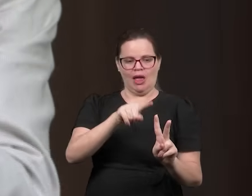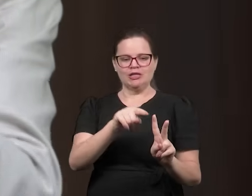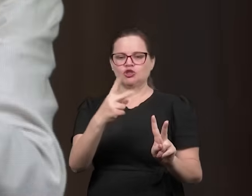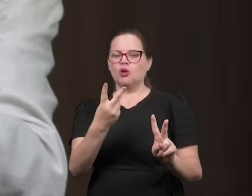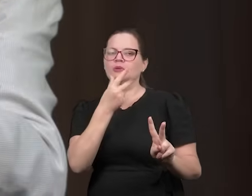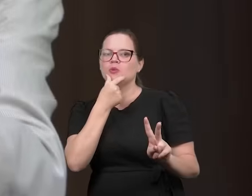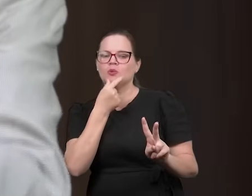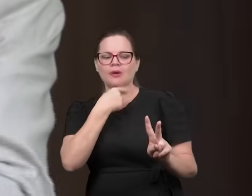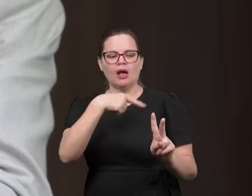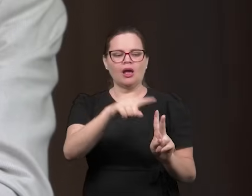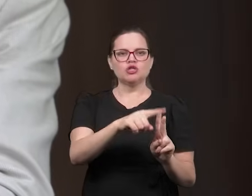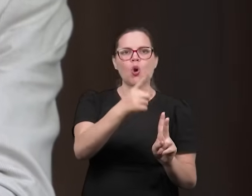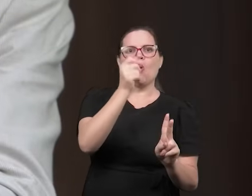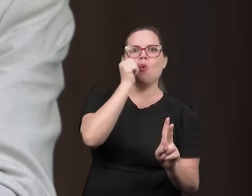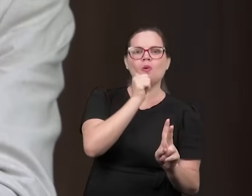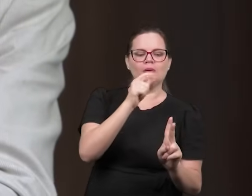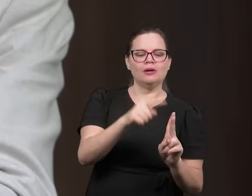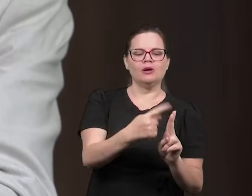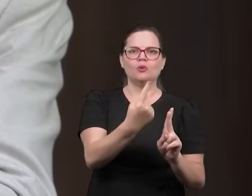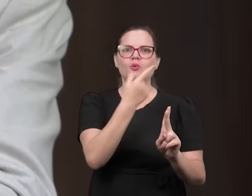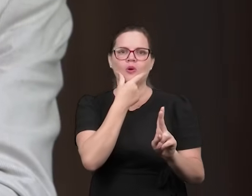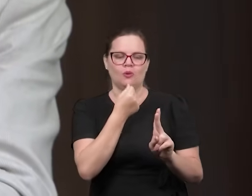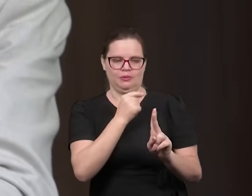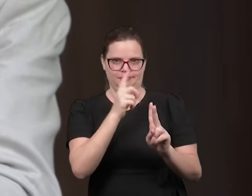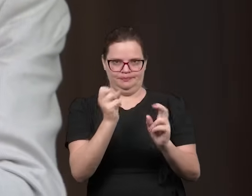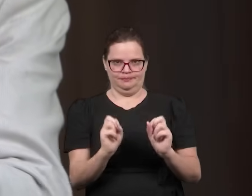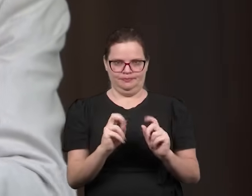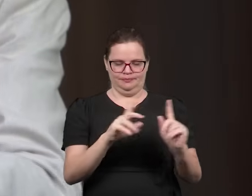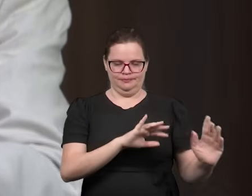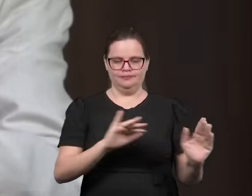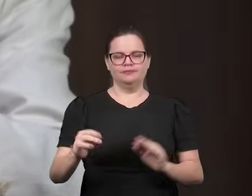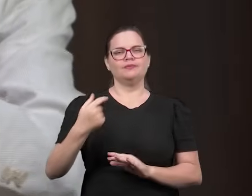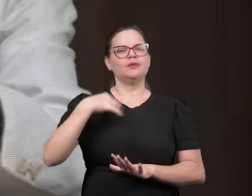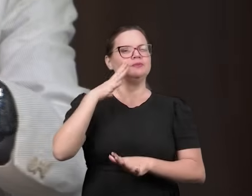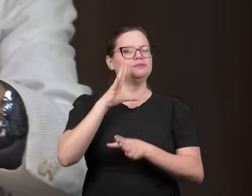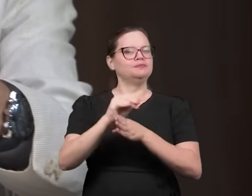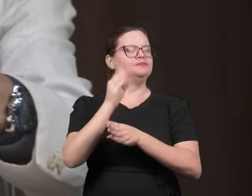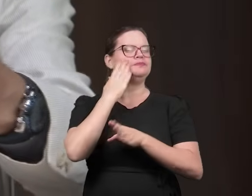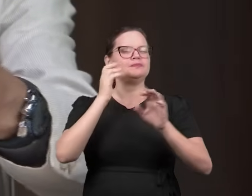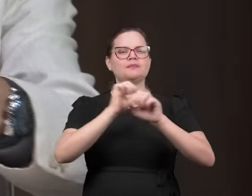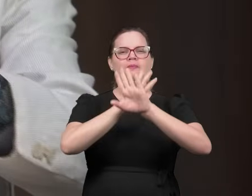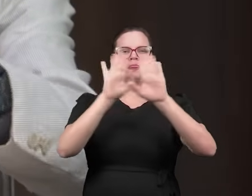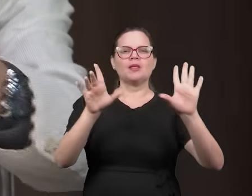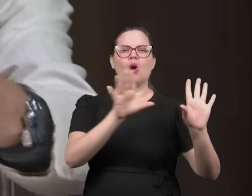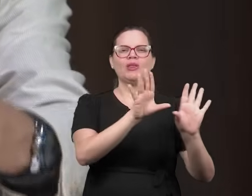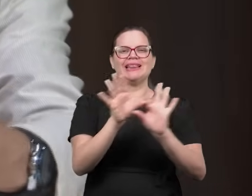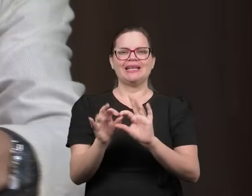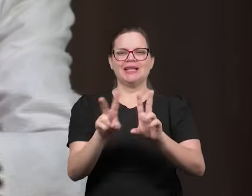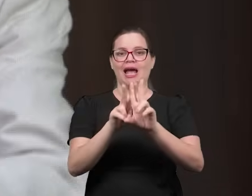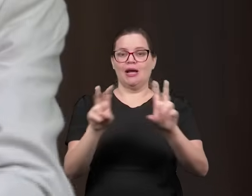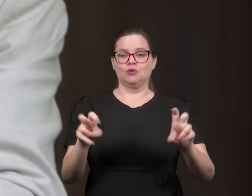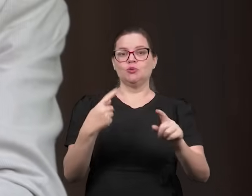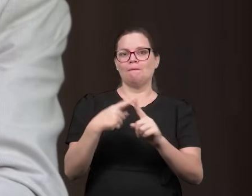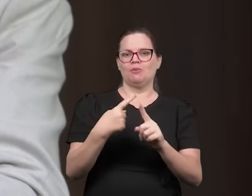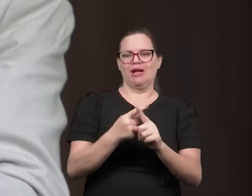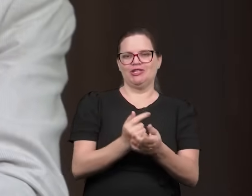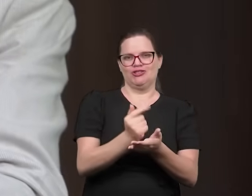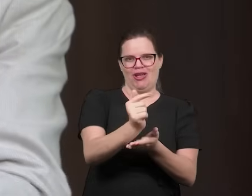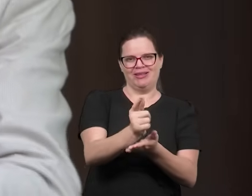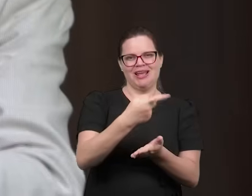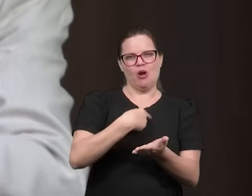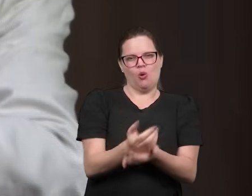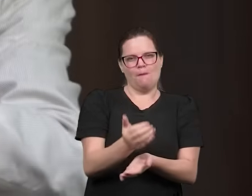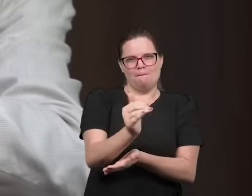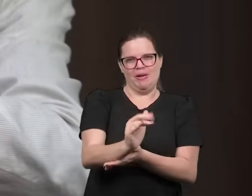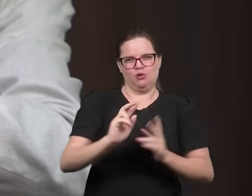As cidades começavam a se desenvolver e as cidades começavam a ser formadas, a se multiplicar.